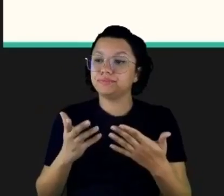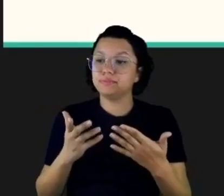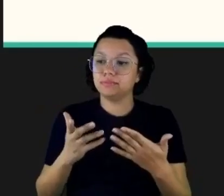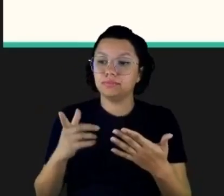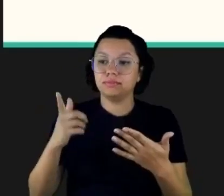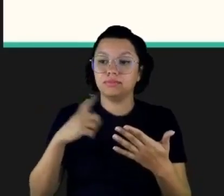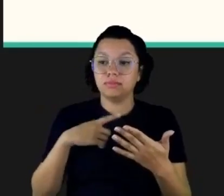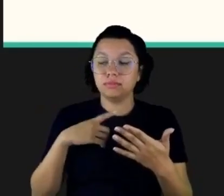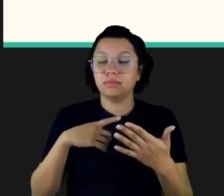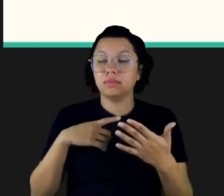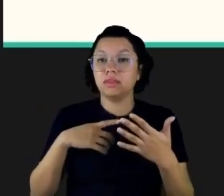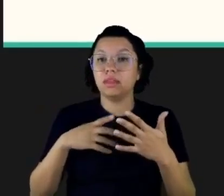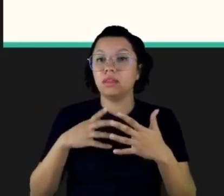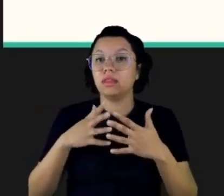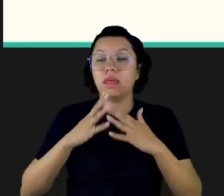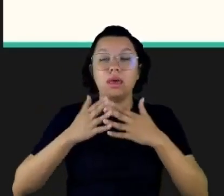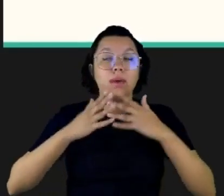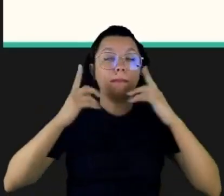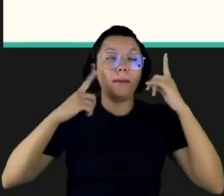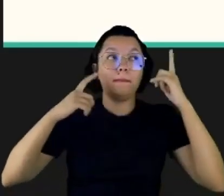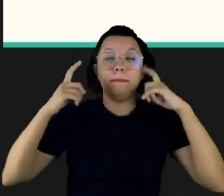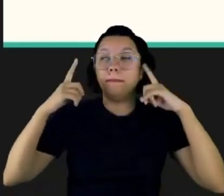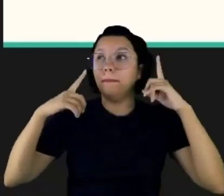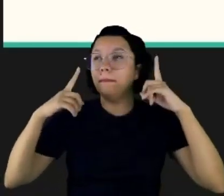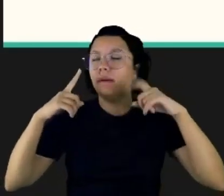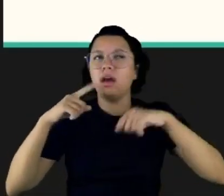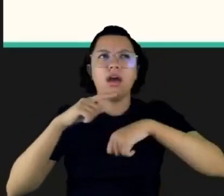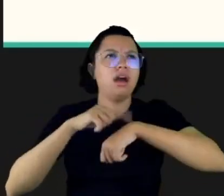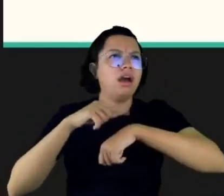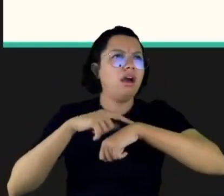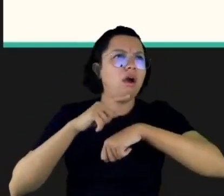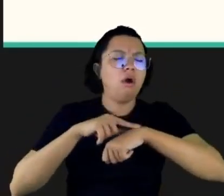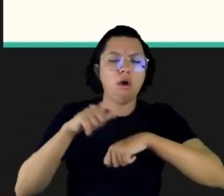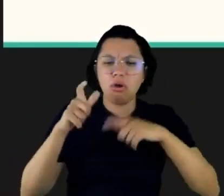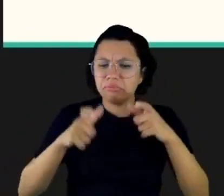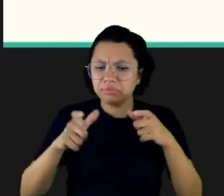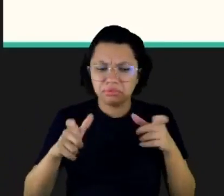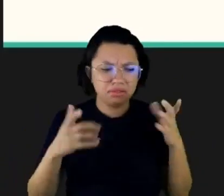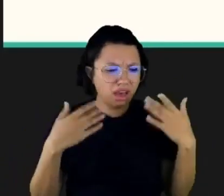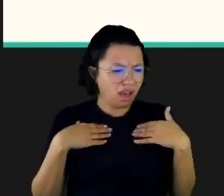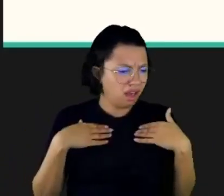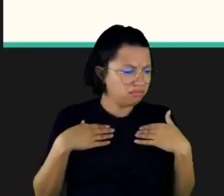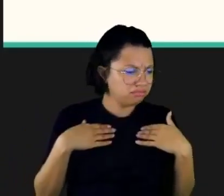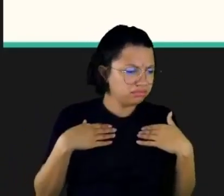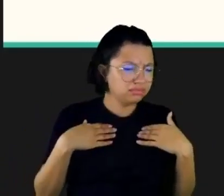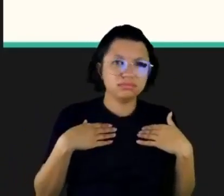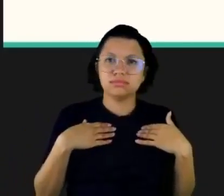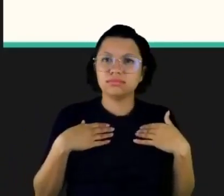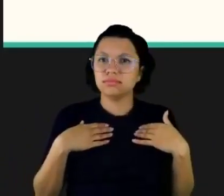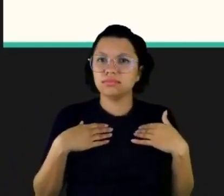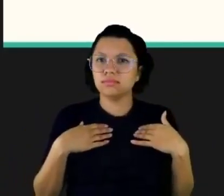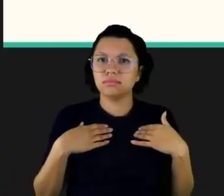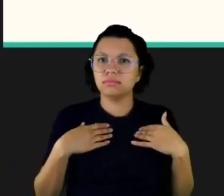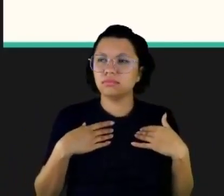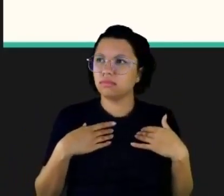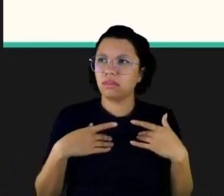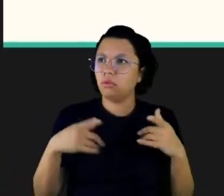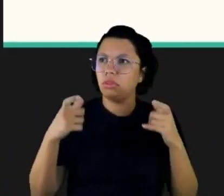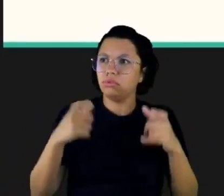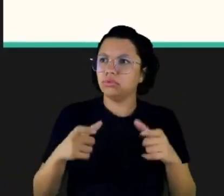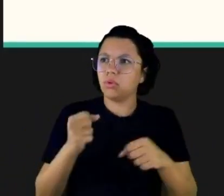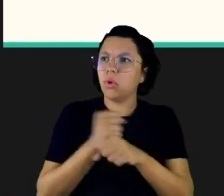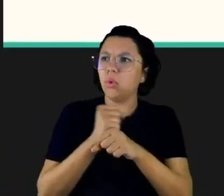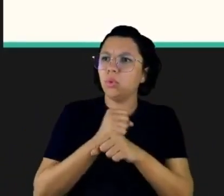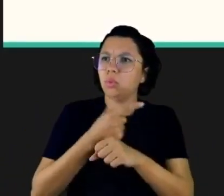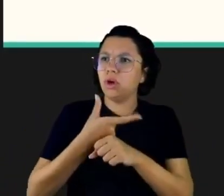desorientação temporal e espacial. Então, ele começa a achar que ele não está em 2023, que nós não estamos no mês